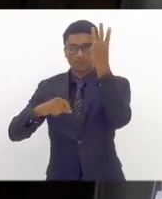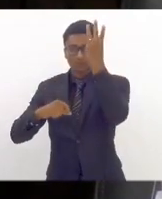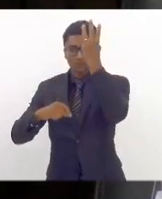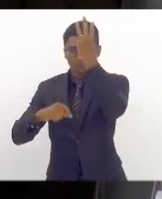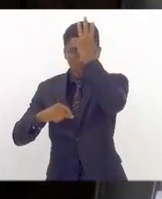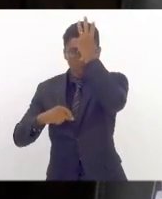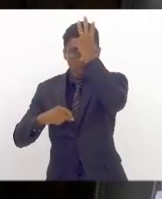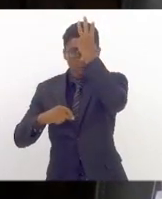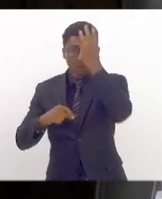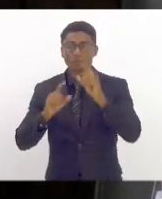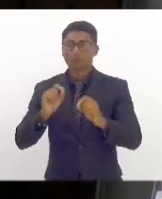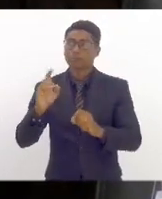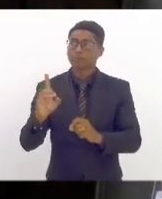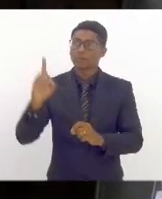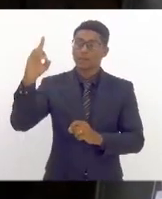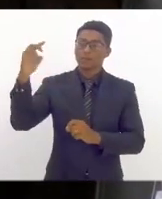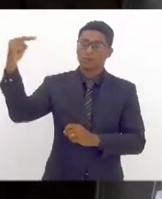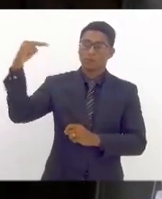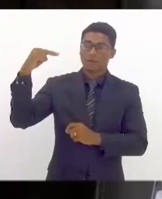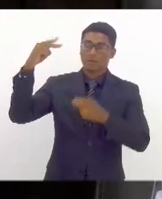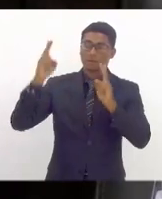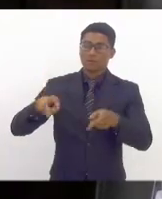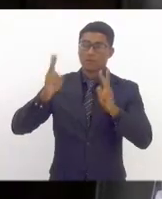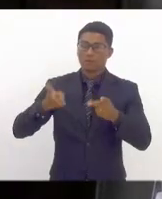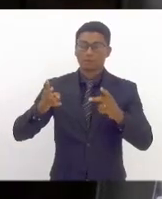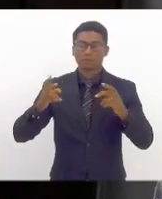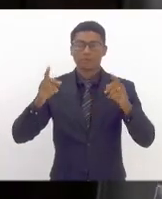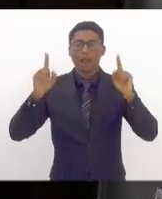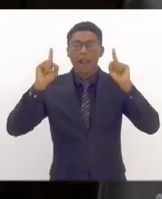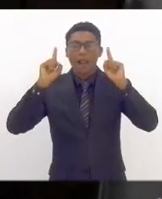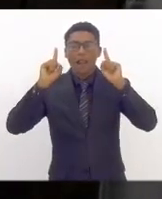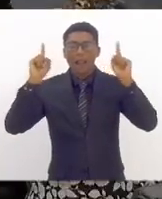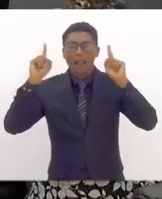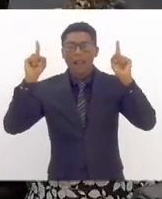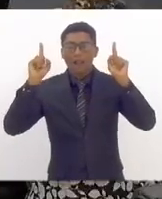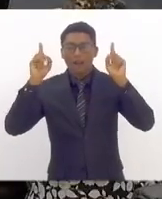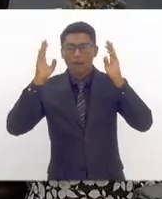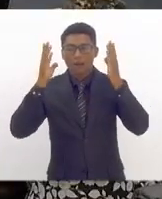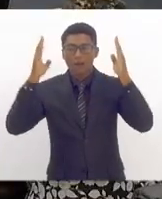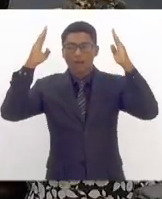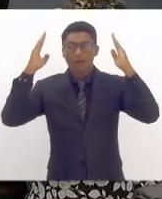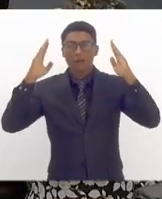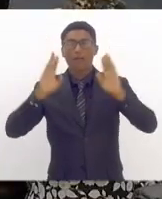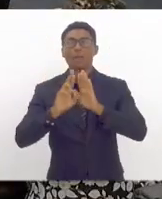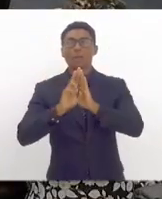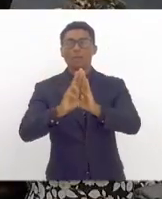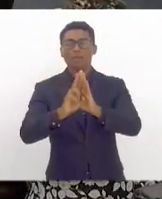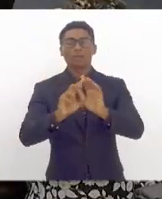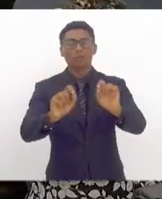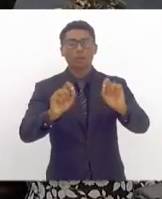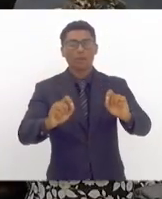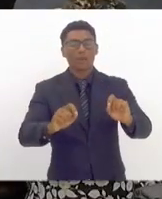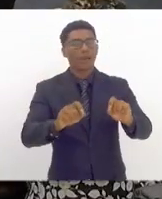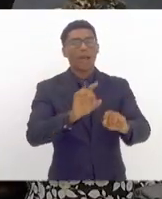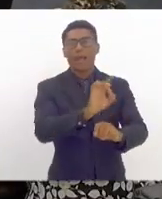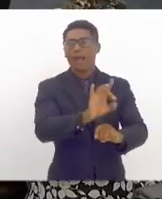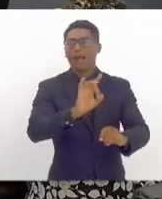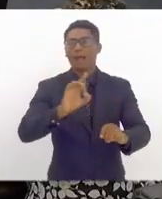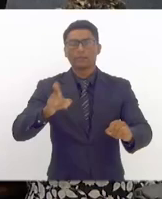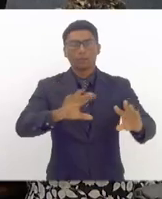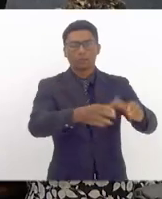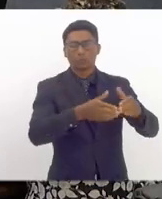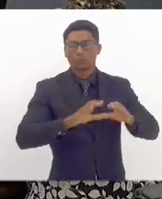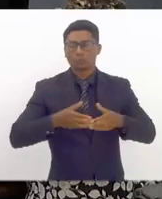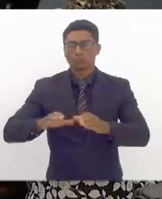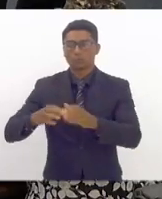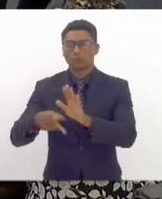tá nos vendo Sempre e as penas laterais representam no colocar cada Aldeia do Brasil e para